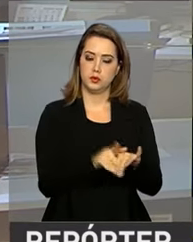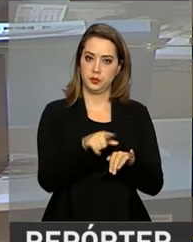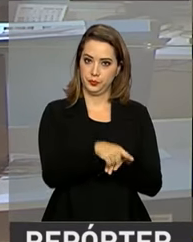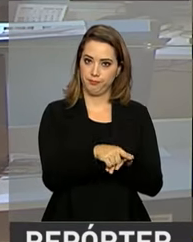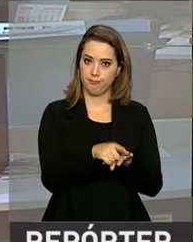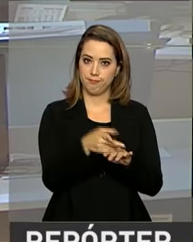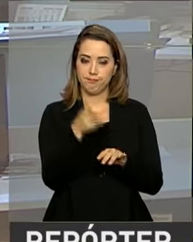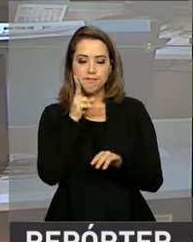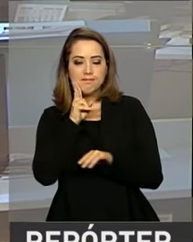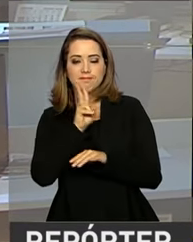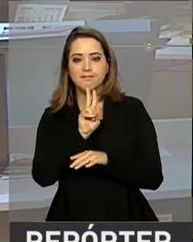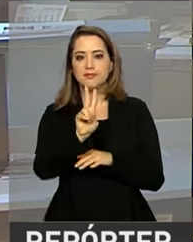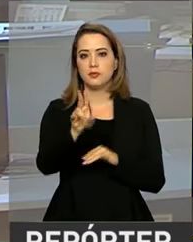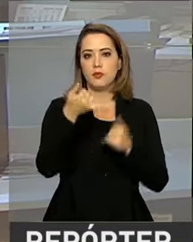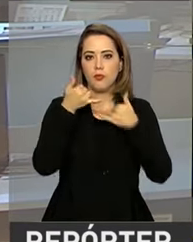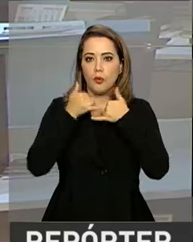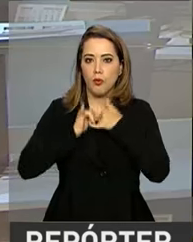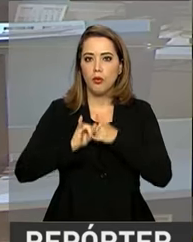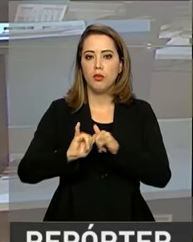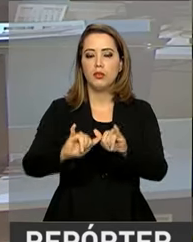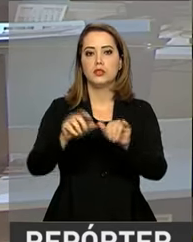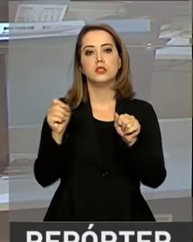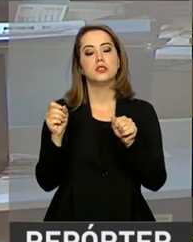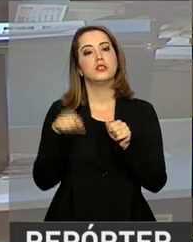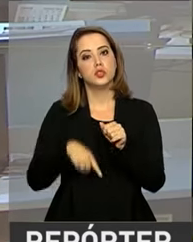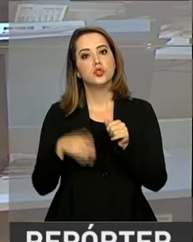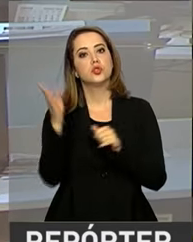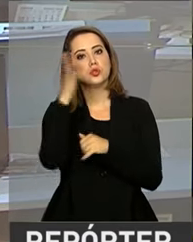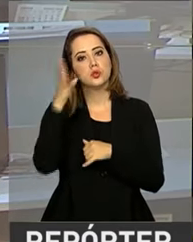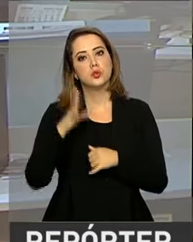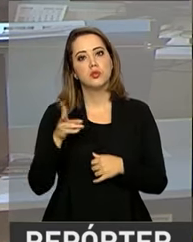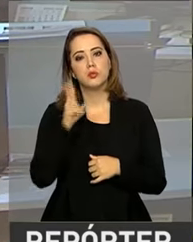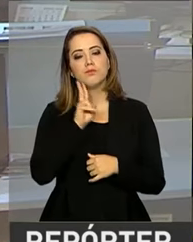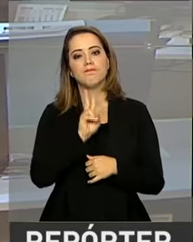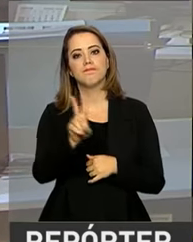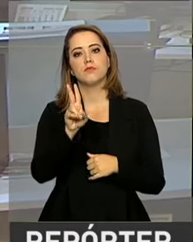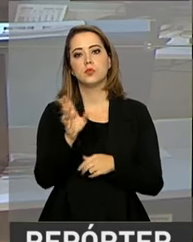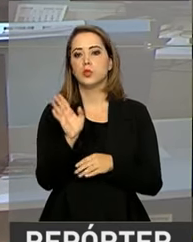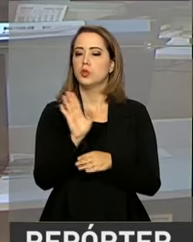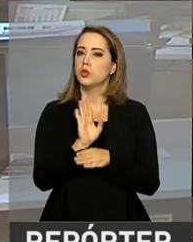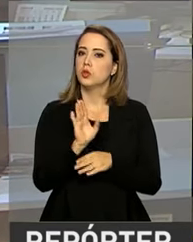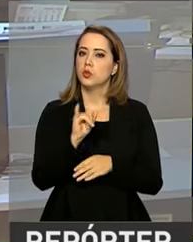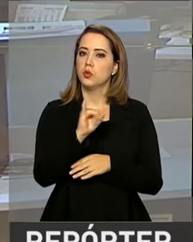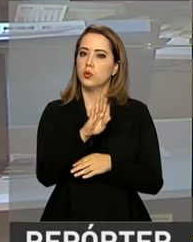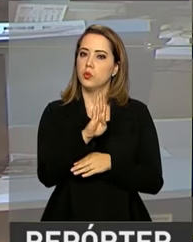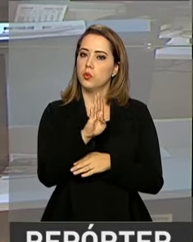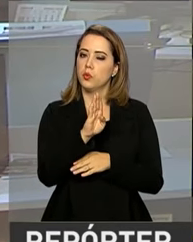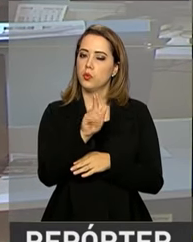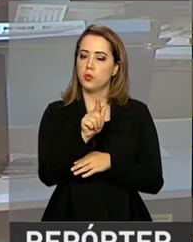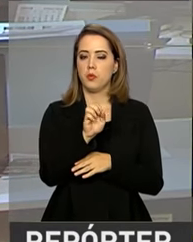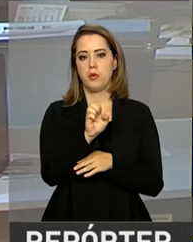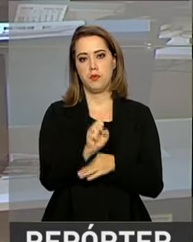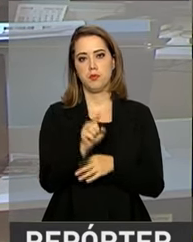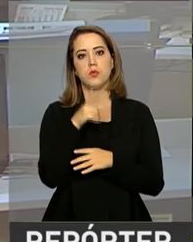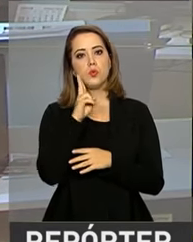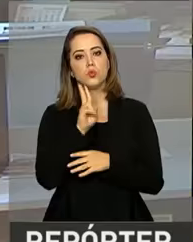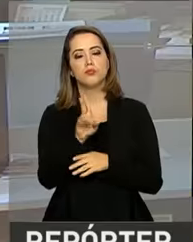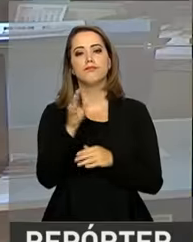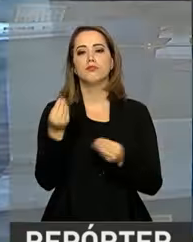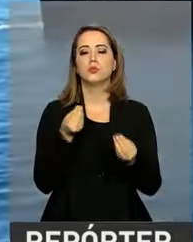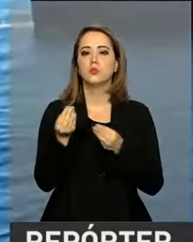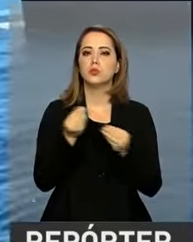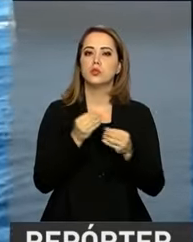energia produzida e distribuída no Brasil. Um estudo publicado pelo IBGE mostra a estrutura energética no